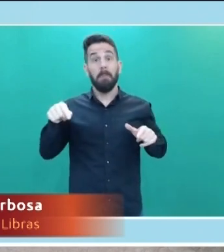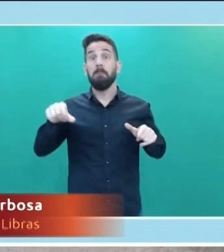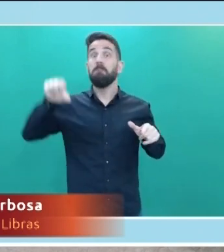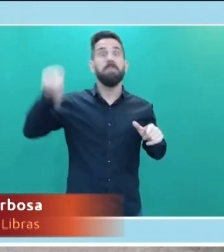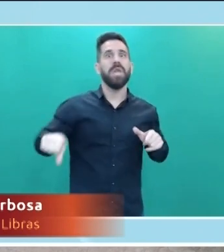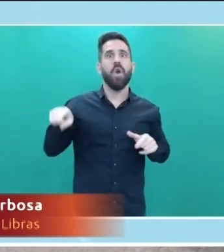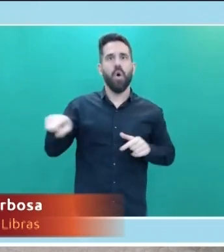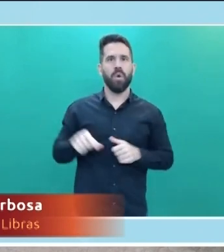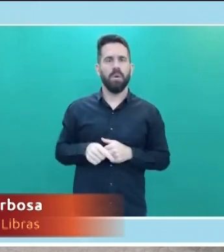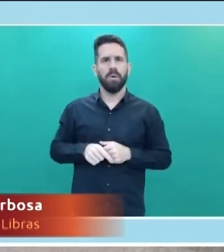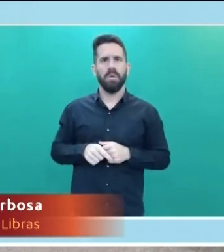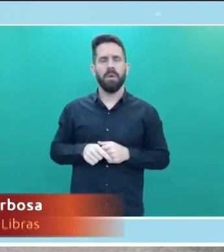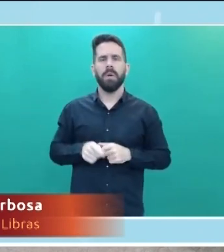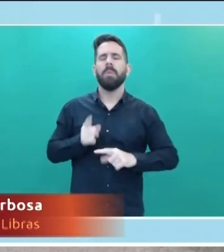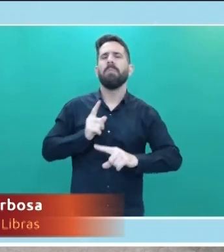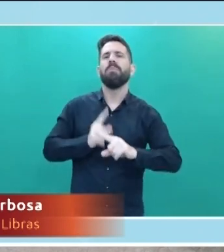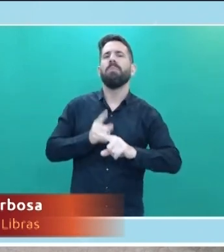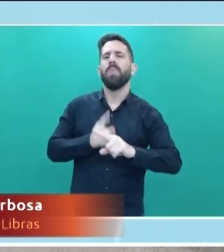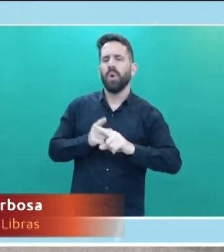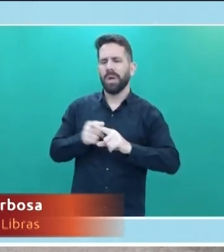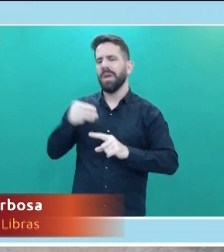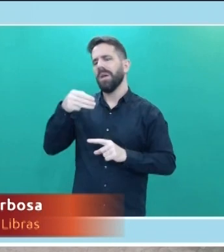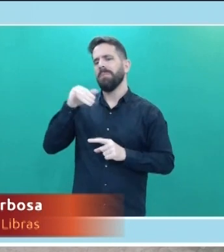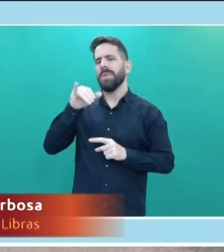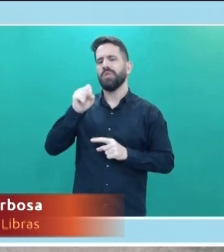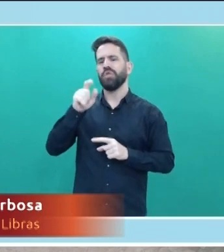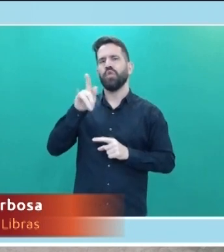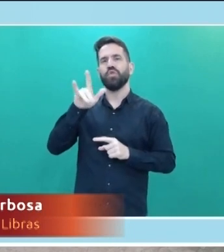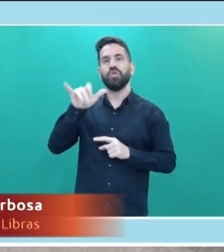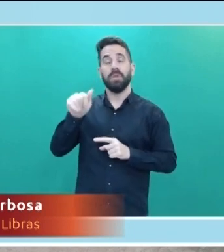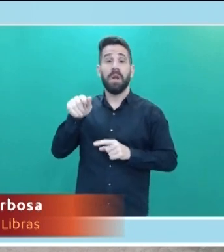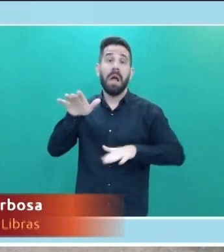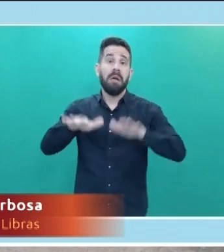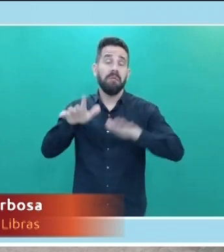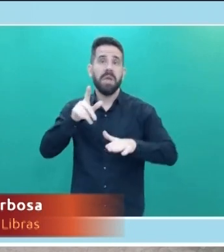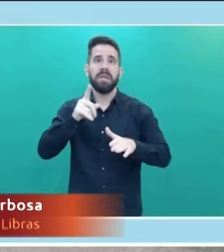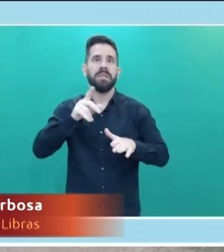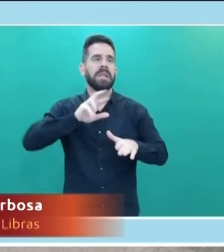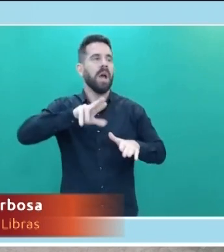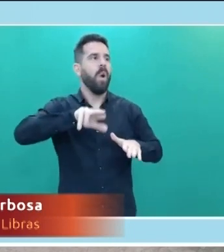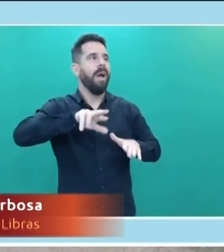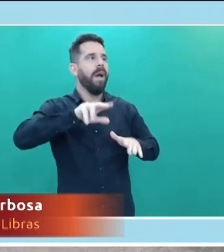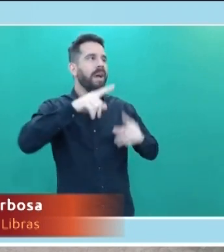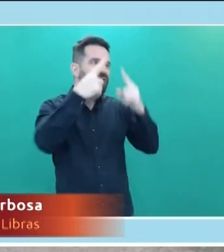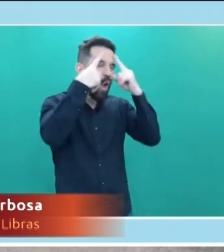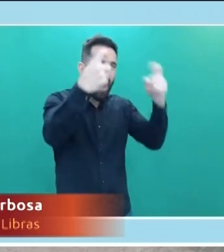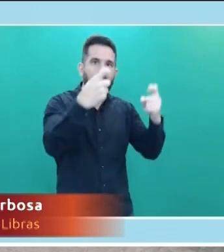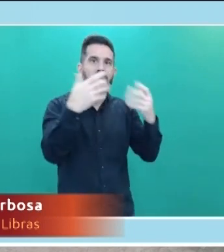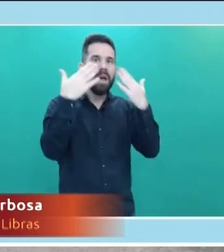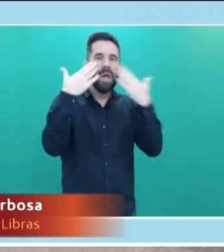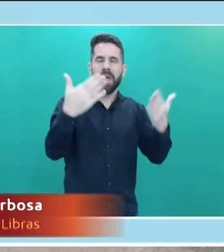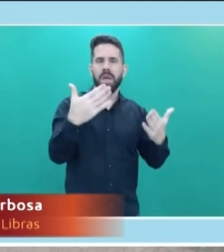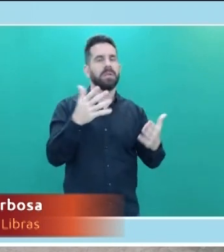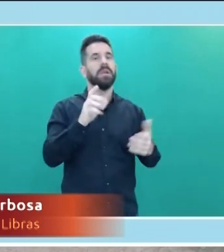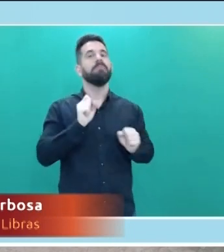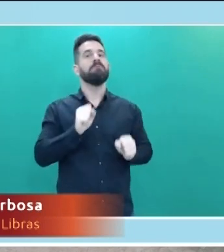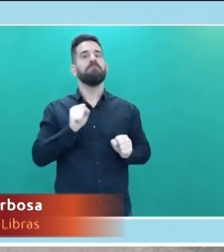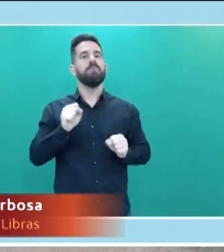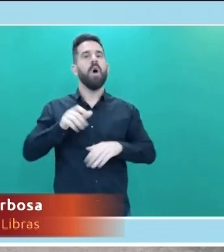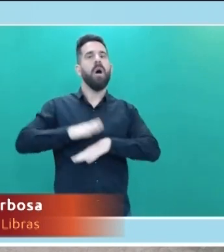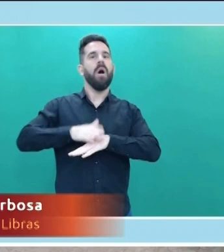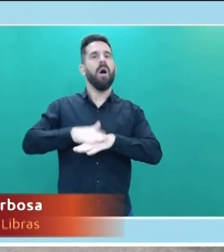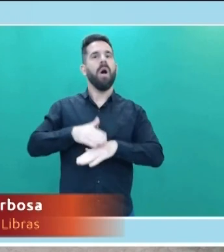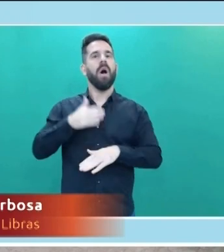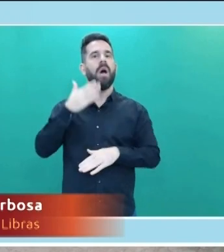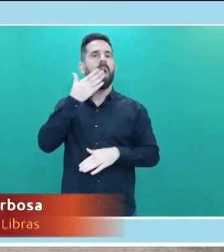não necessariamente ela leve à violência explícita, né? Pode ser um discurso onde você